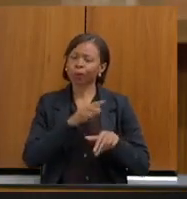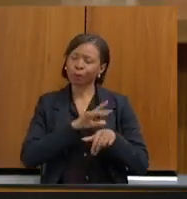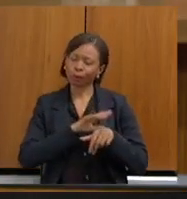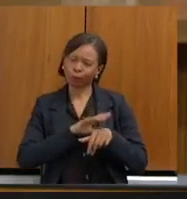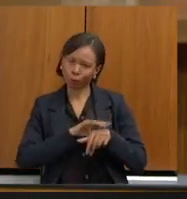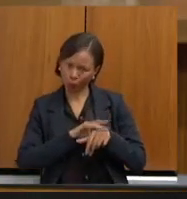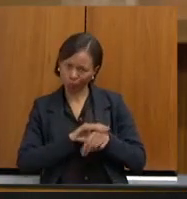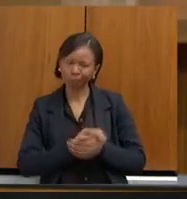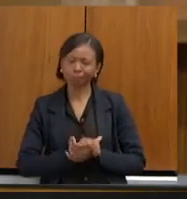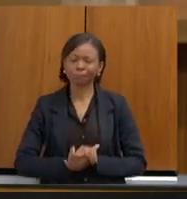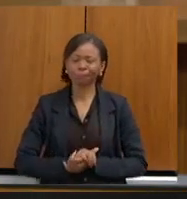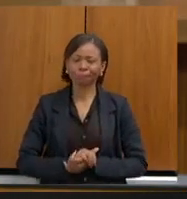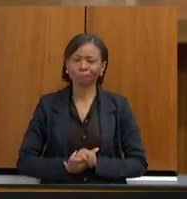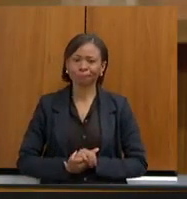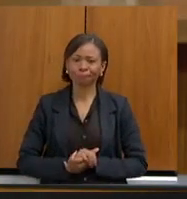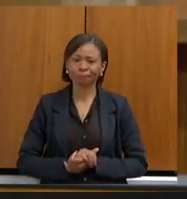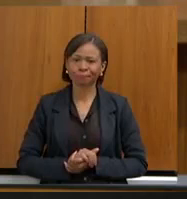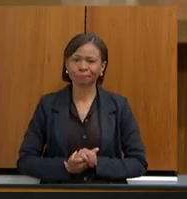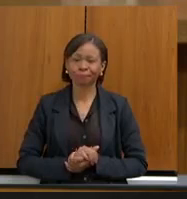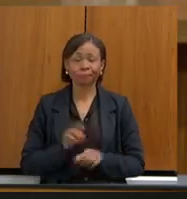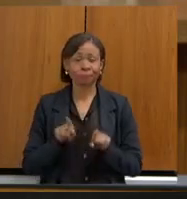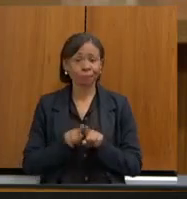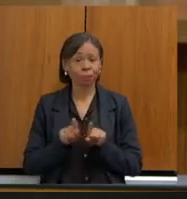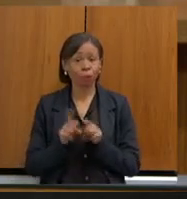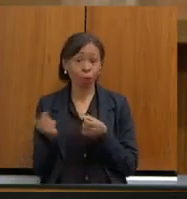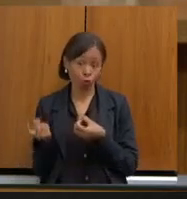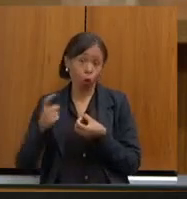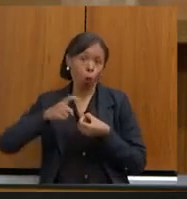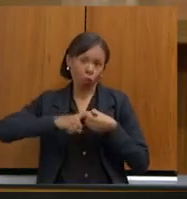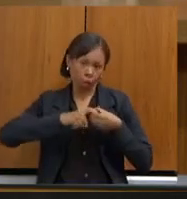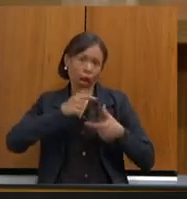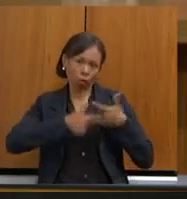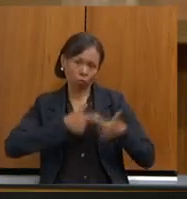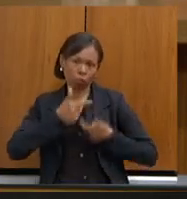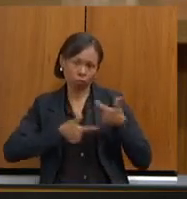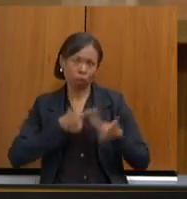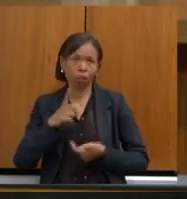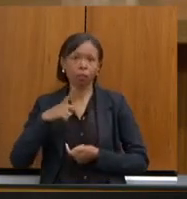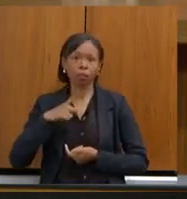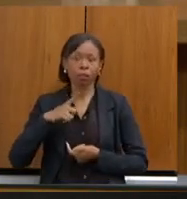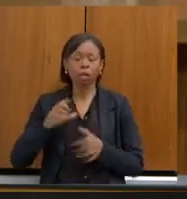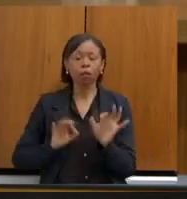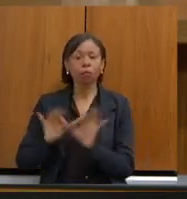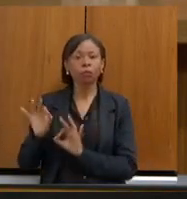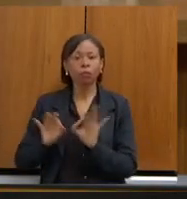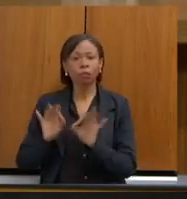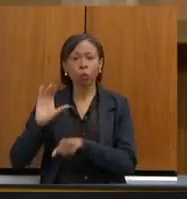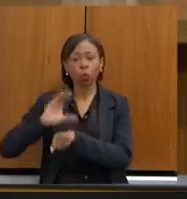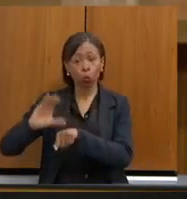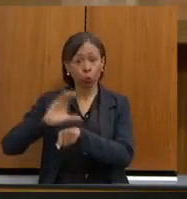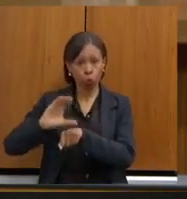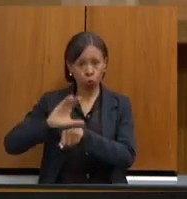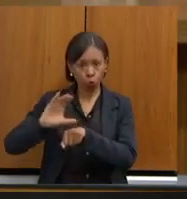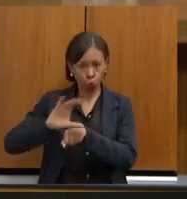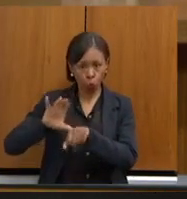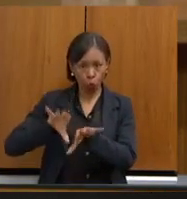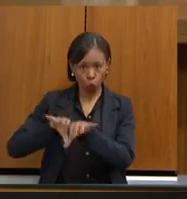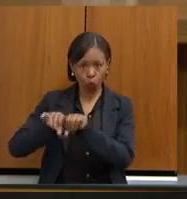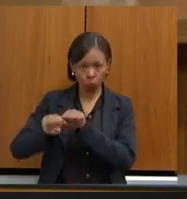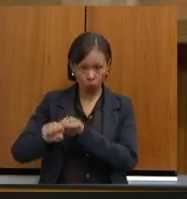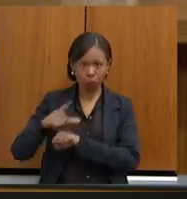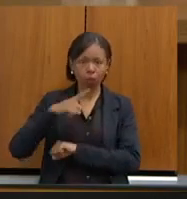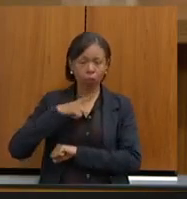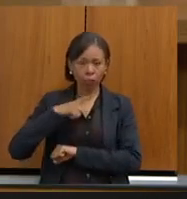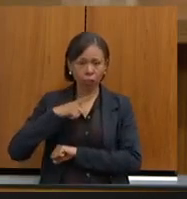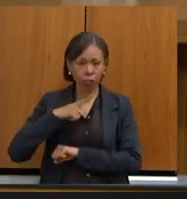e no que se refere à planejamento para retomada das atividades nós temos aí os nossos cursos de Formação não tá